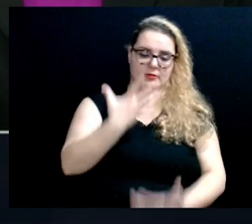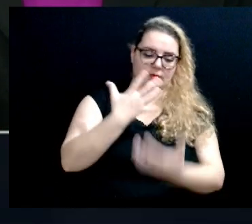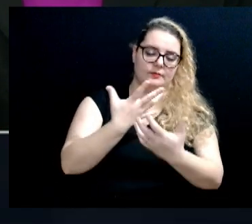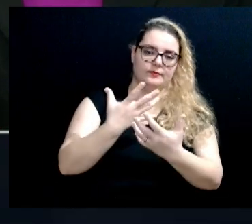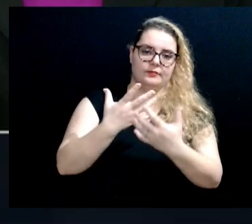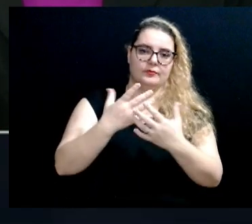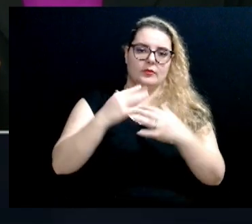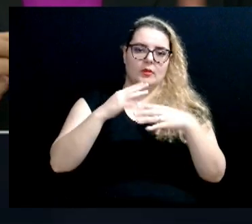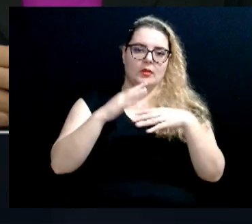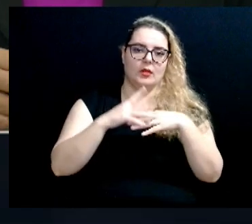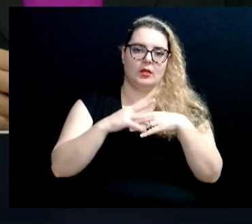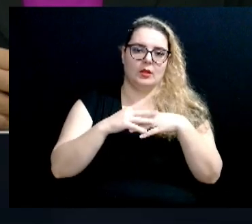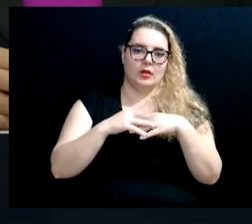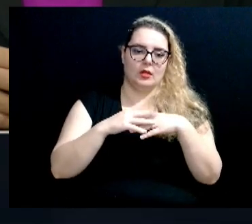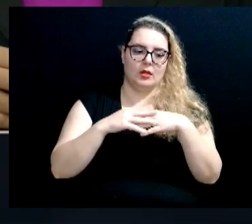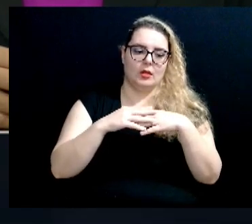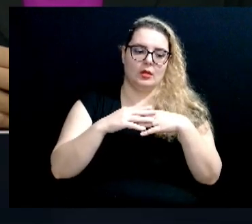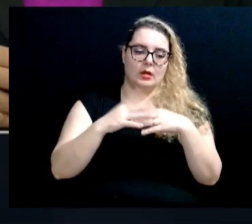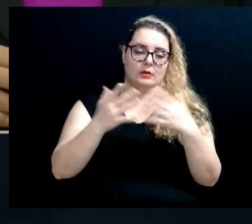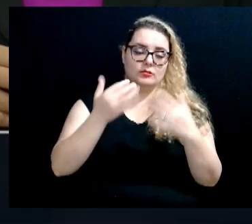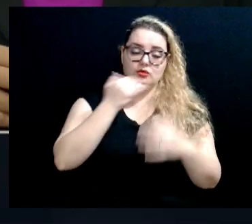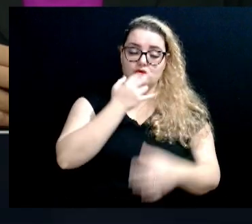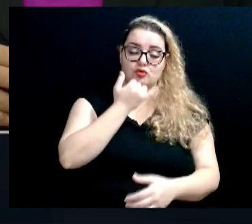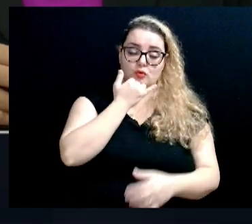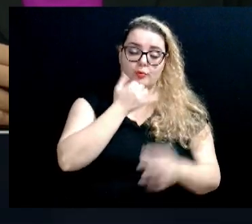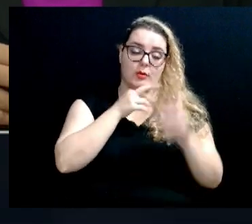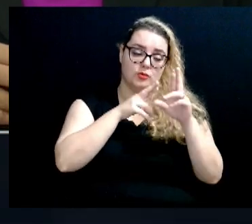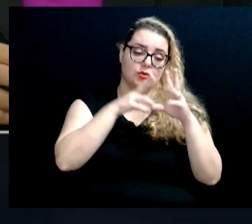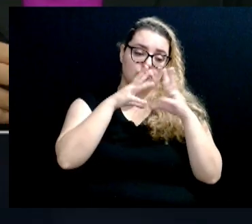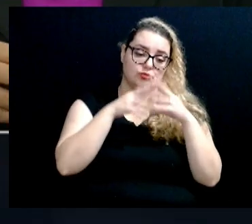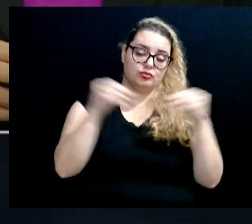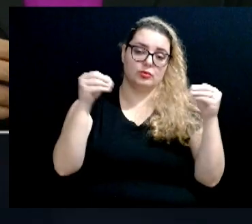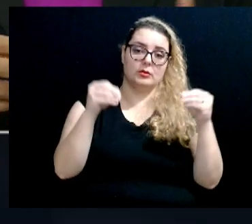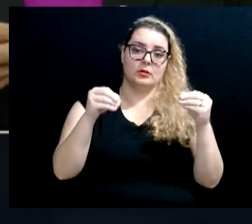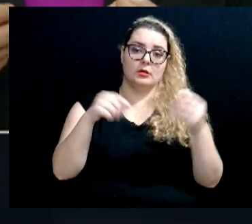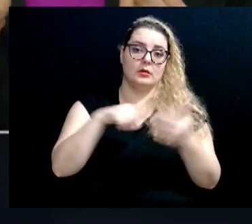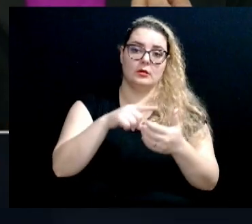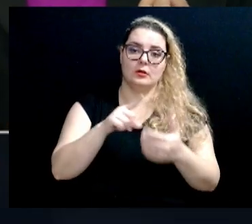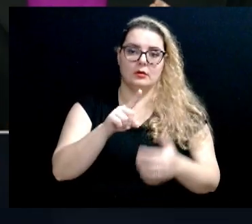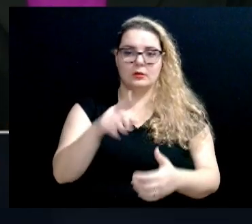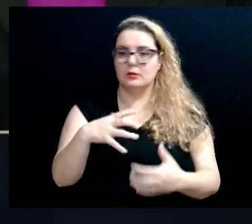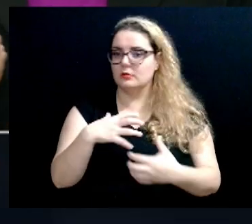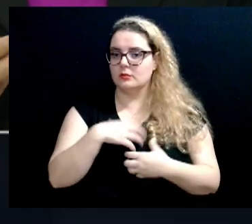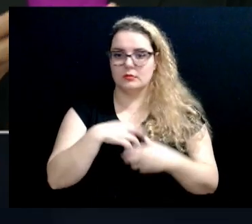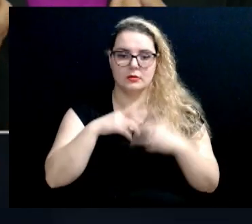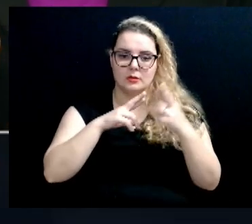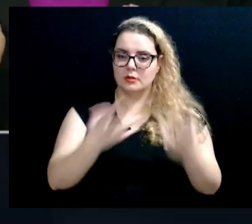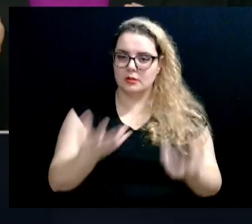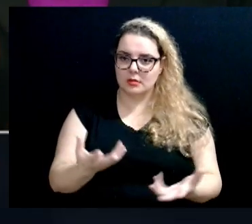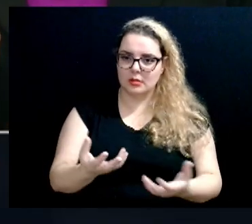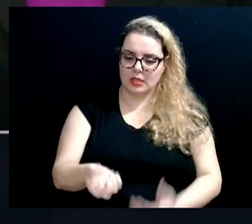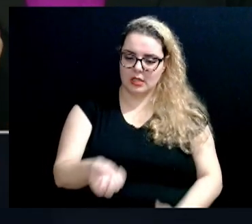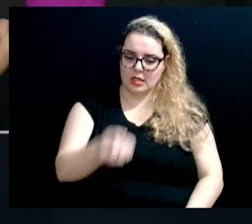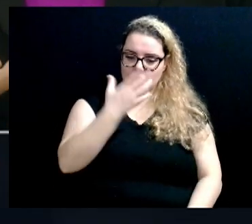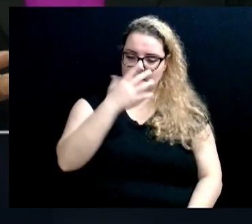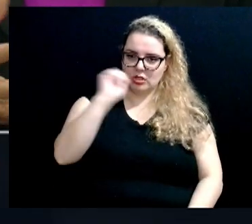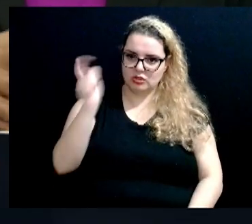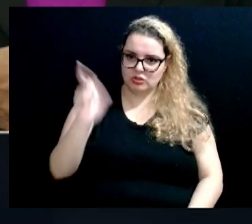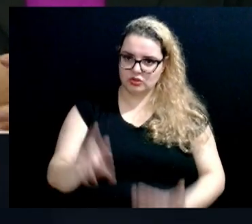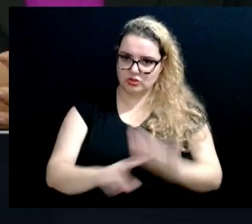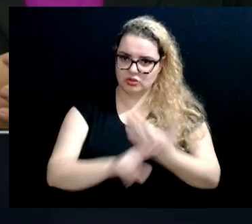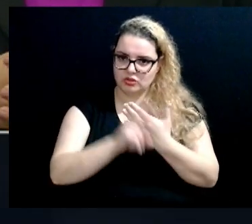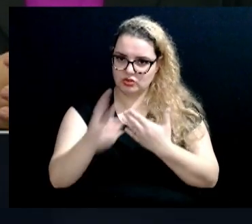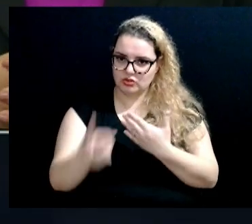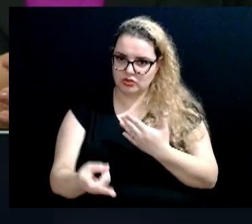desaparece. E aí a pessoa pensa, não vou ficar com o celular que daí eu vou sentir sono. Não, não sente sono. A luz azul e o impacto no